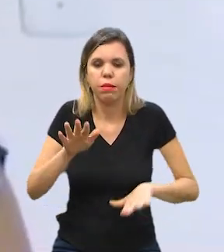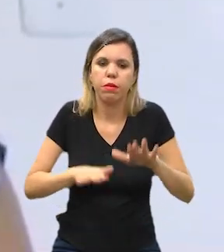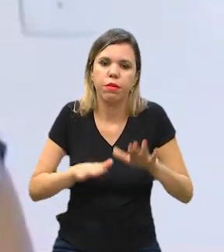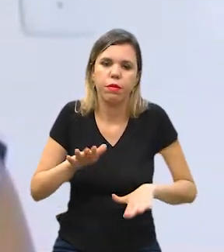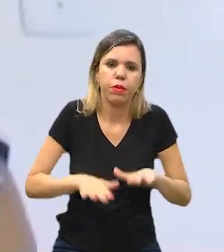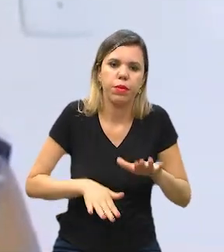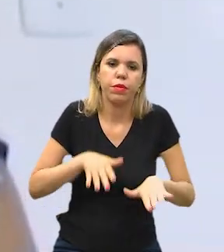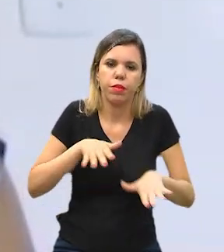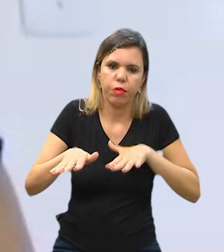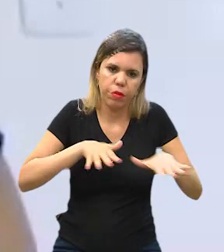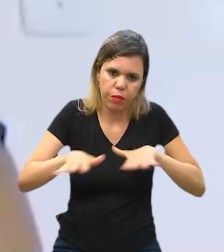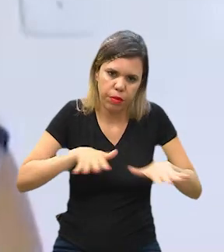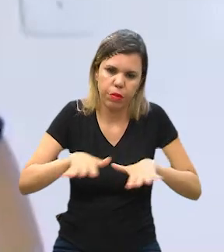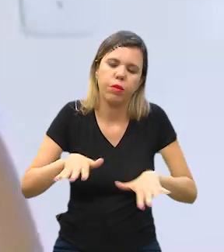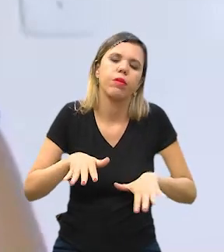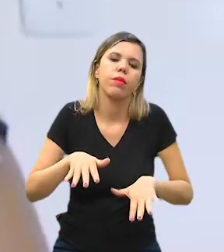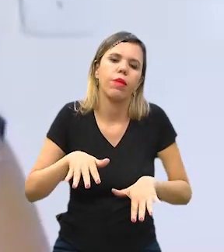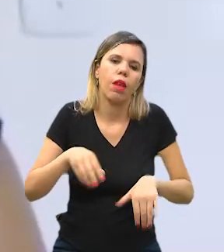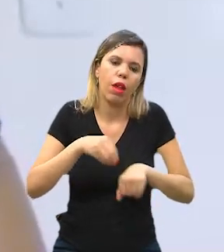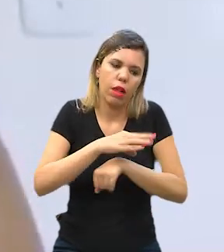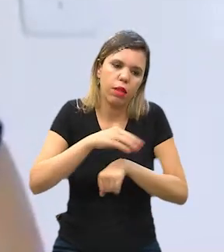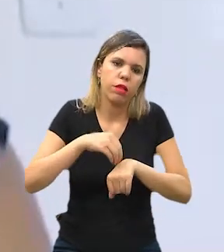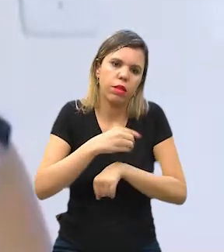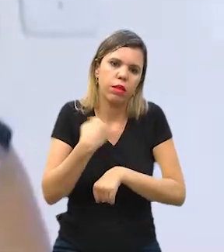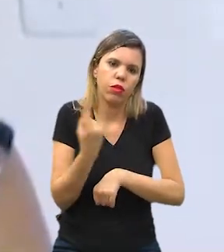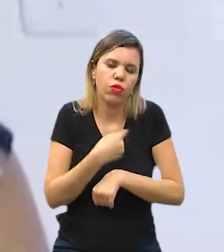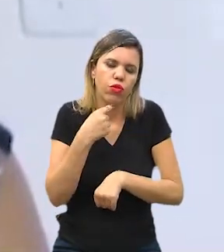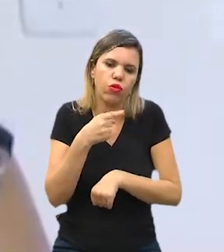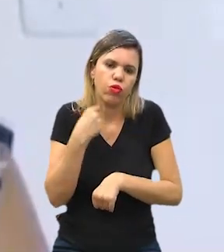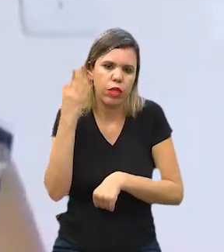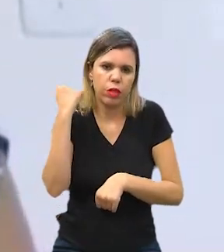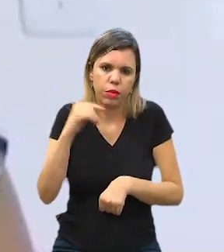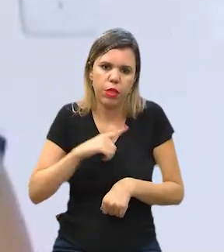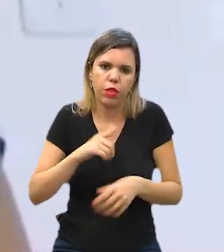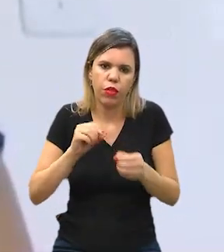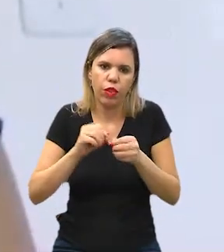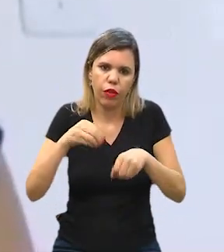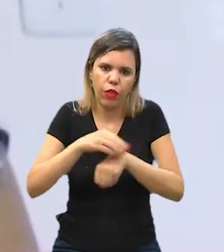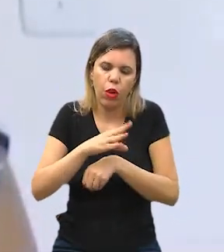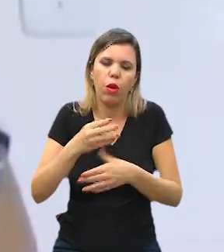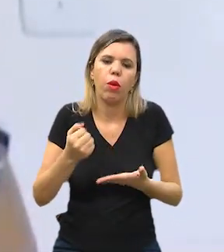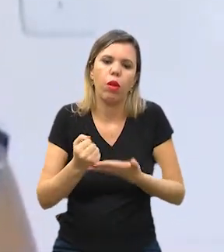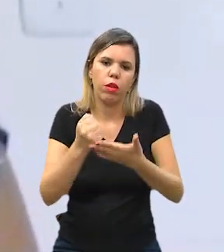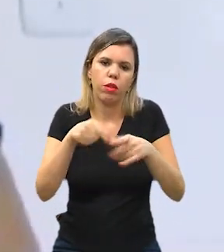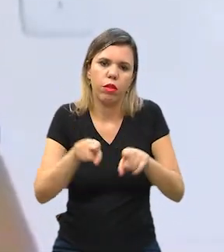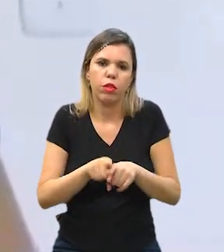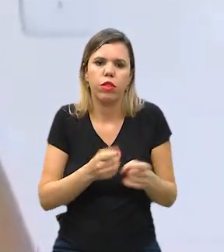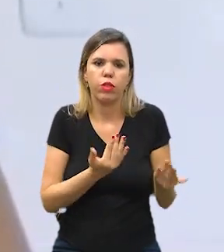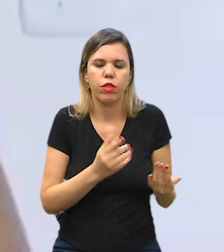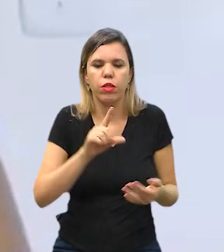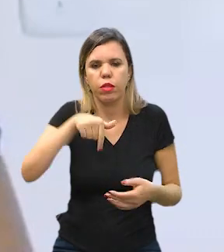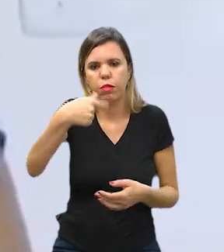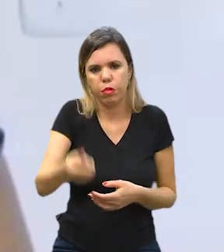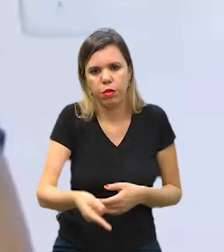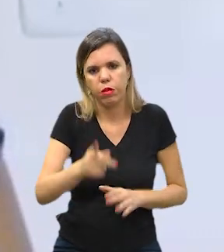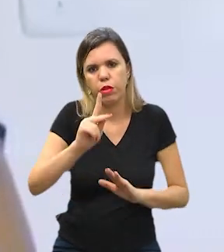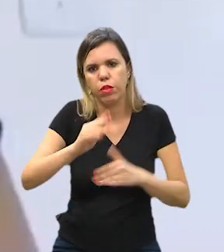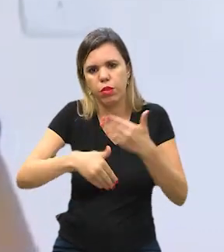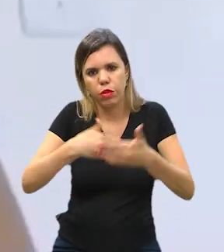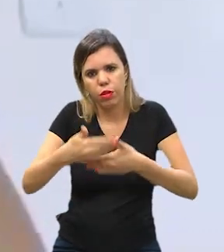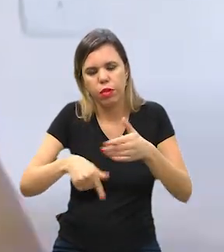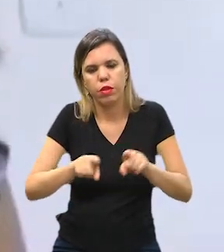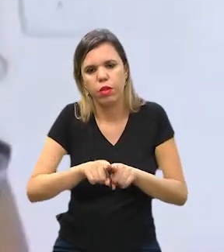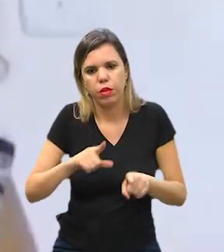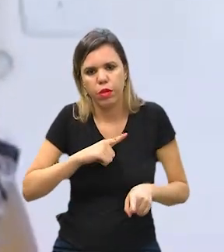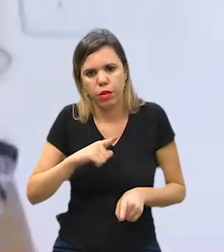com jovens depende muito ali a partir do movimento que eles trazem. A gente primeiro sabia que a gente tinha que fornecer ferramentas para